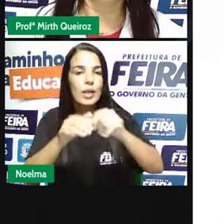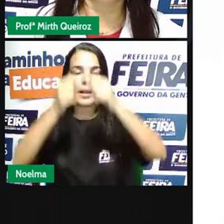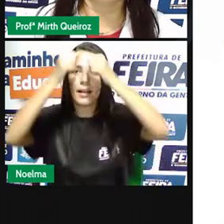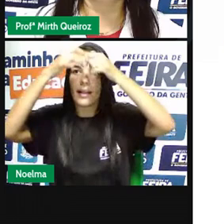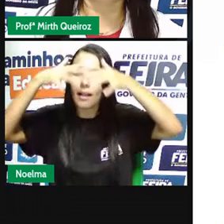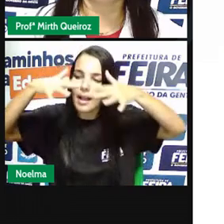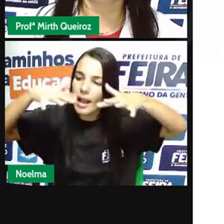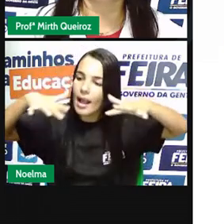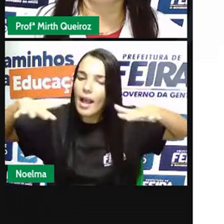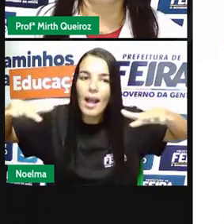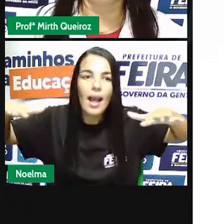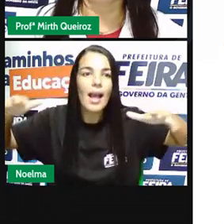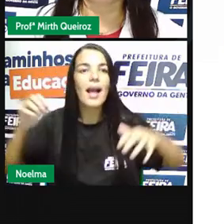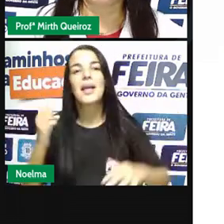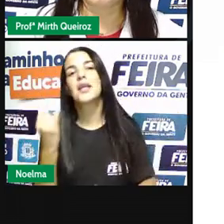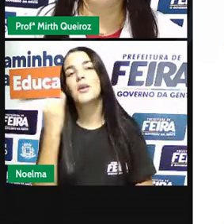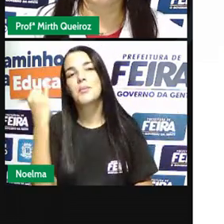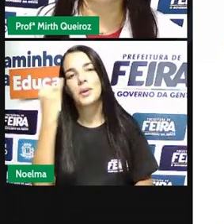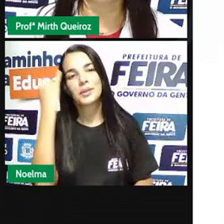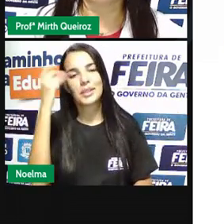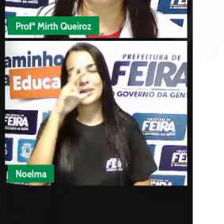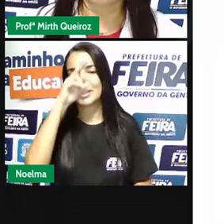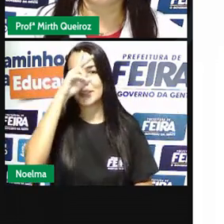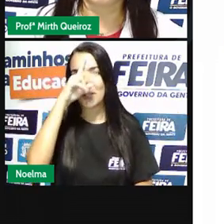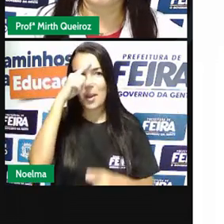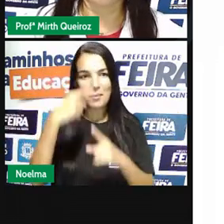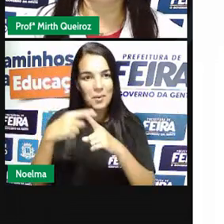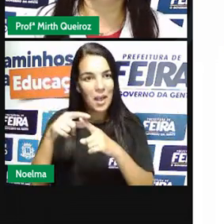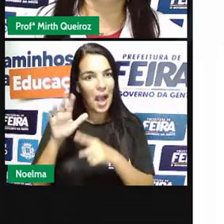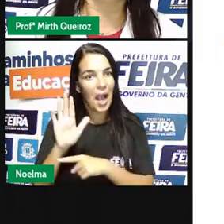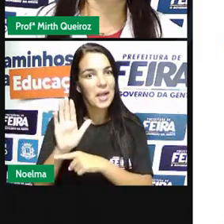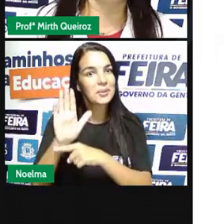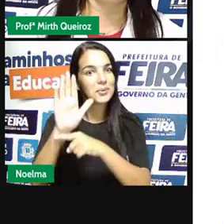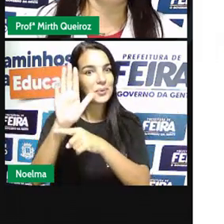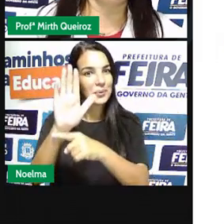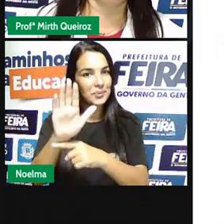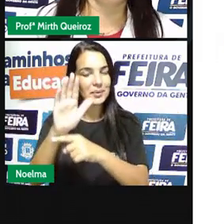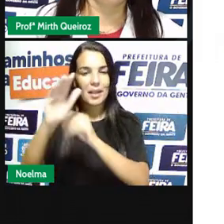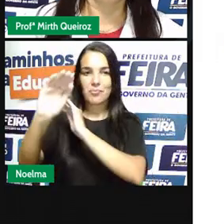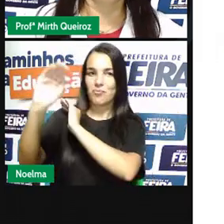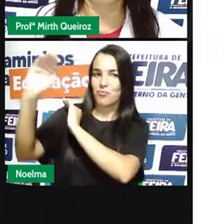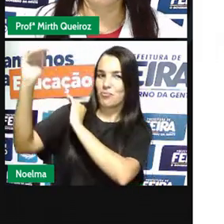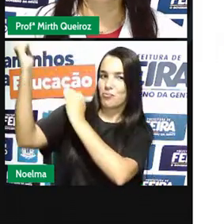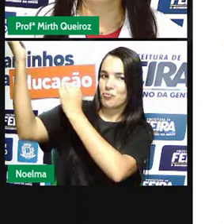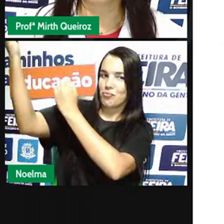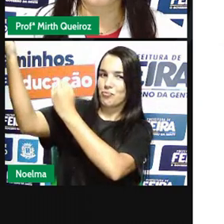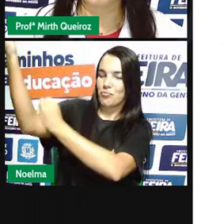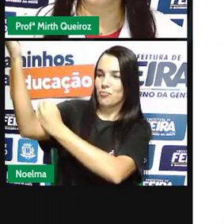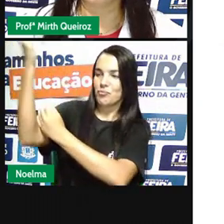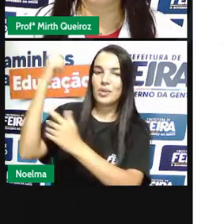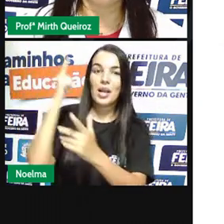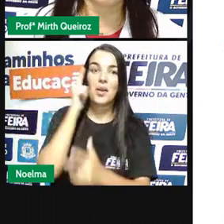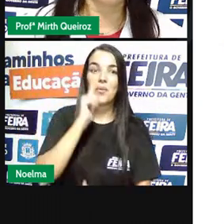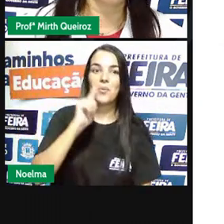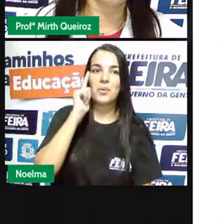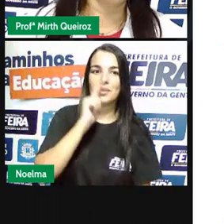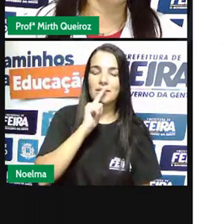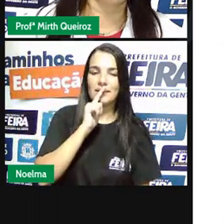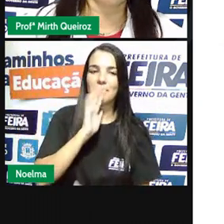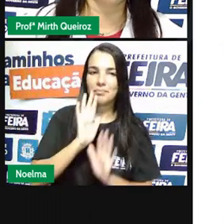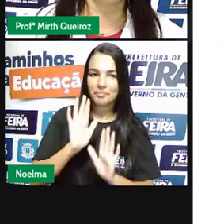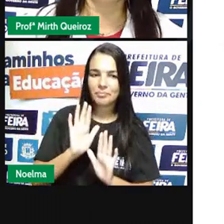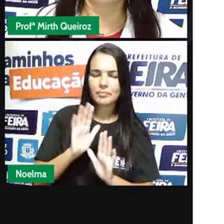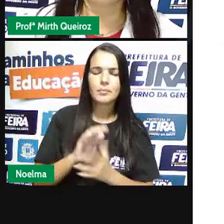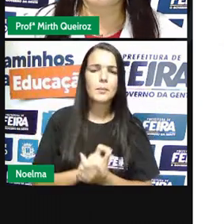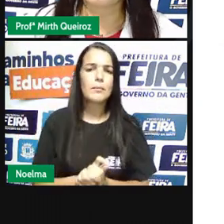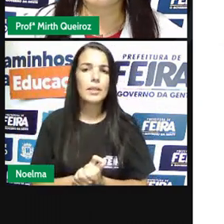são importantes nas histórias pois sempre ajuda o herói alcançar seus objetivos estão contos de fadas não significa